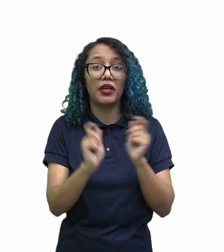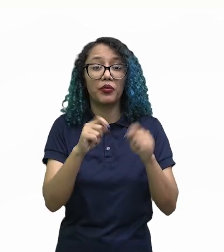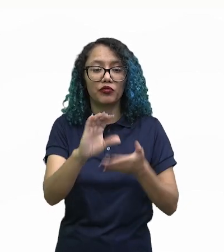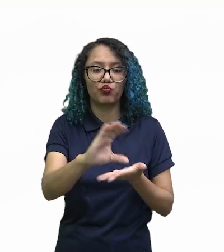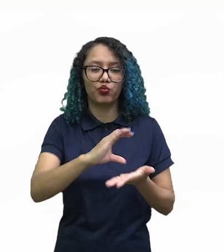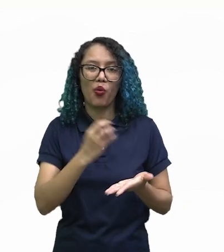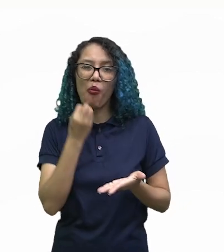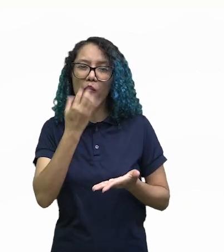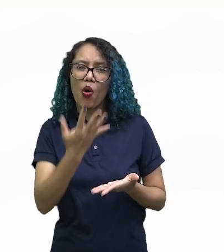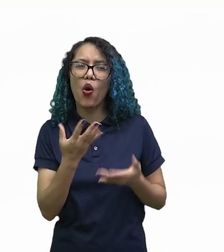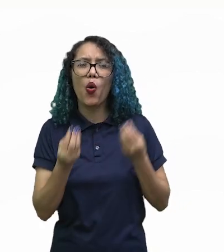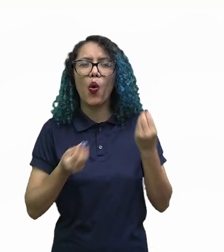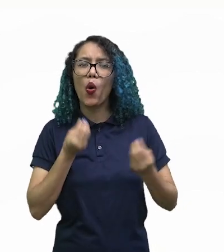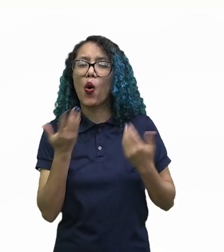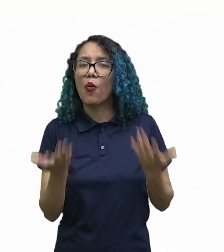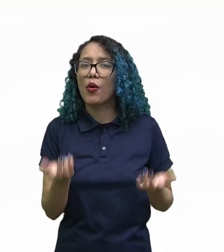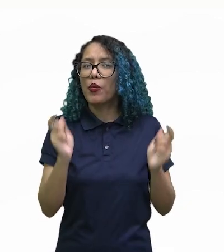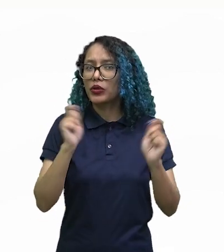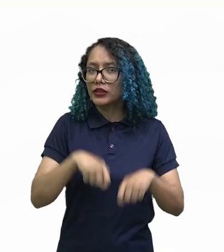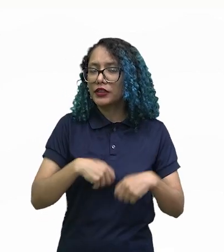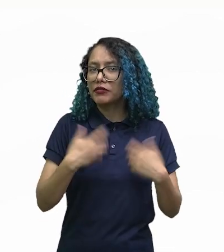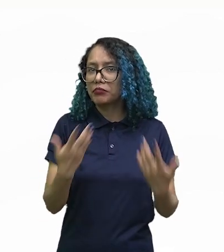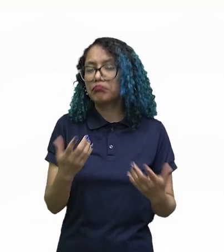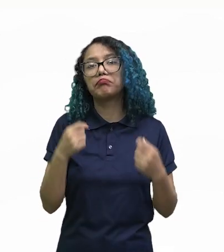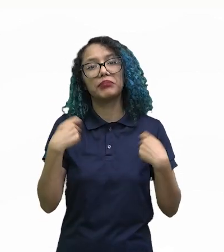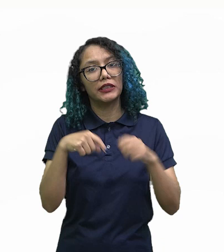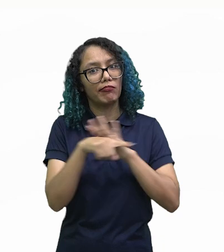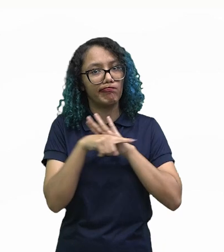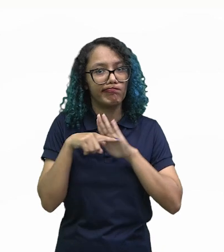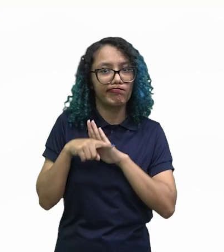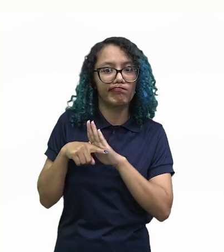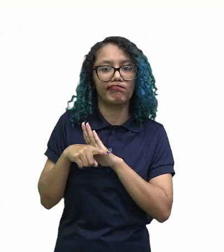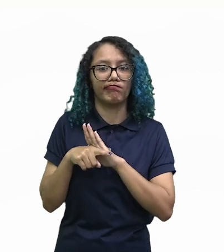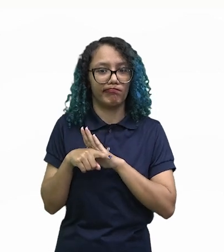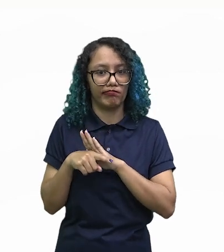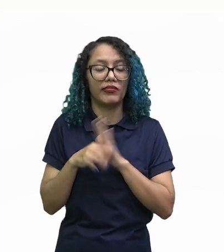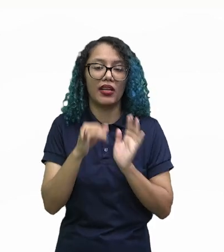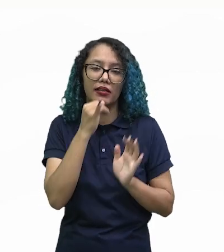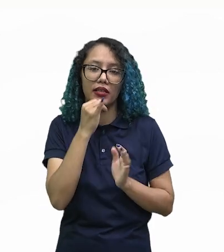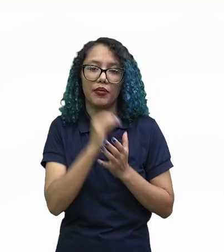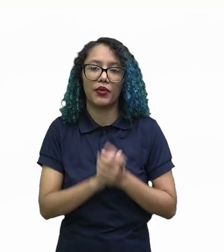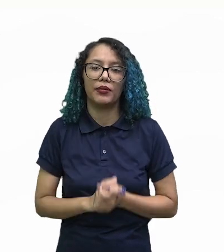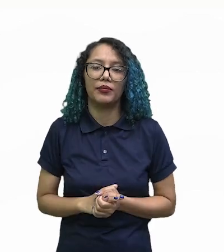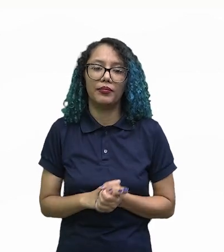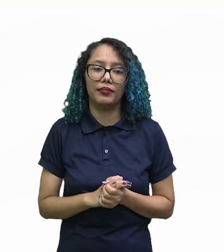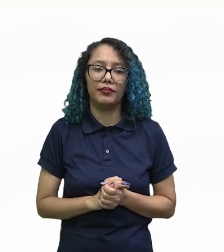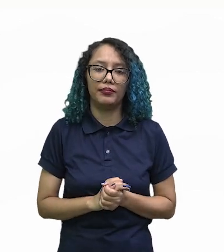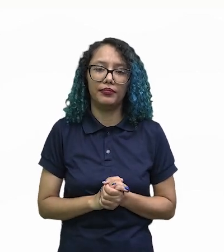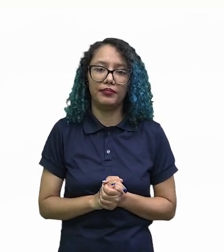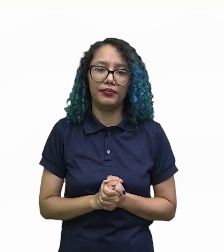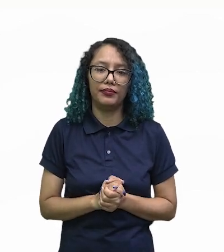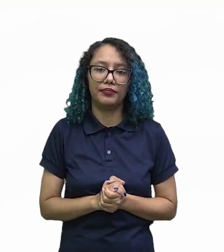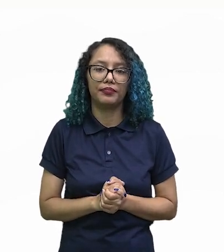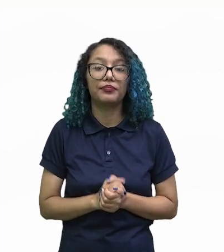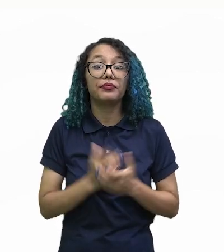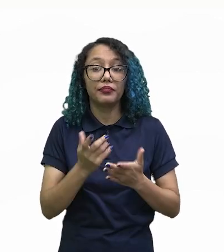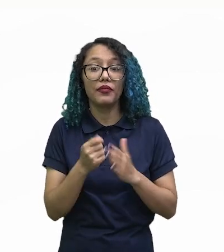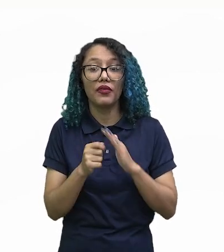o melhor retorno? Pois é, tem que investigar. E um exemplo aqui. Um investimento oferece